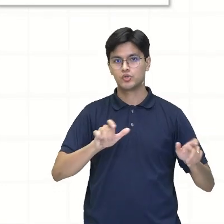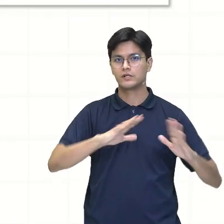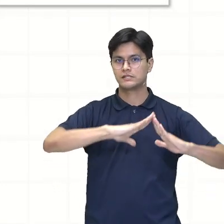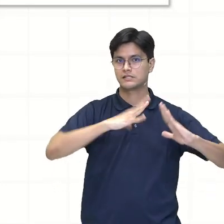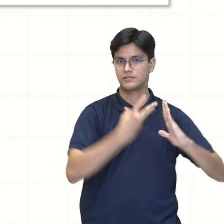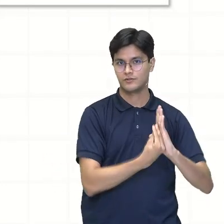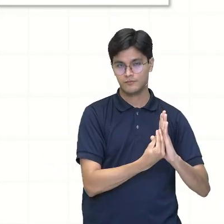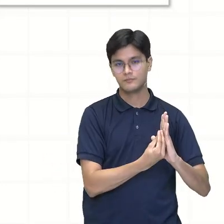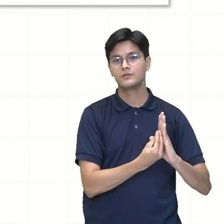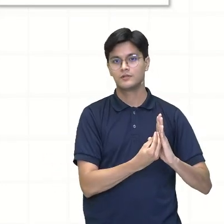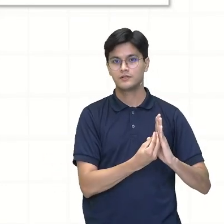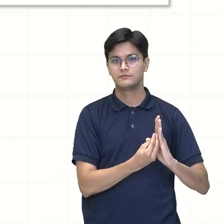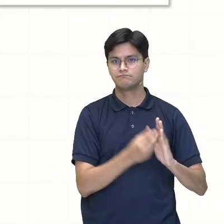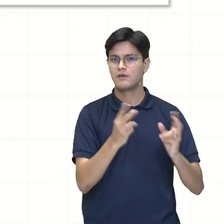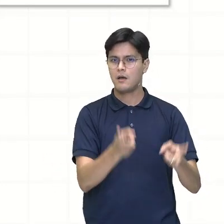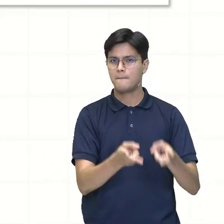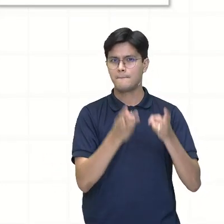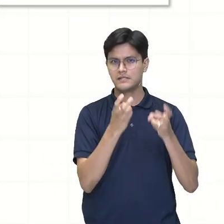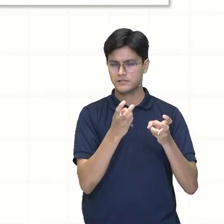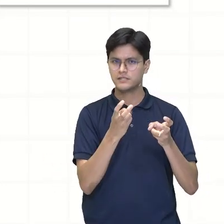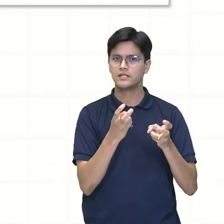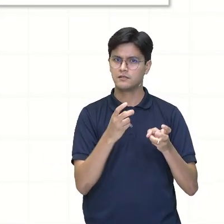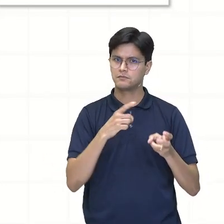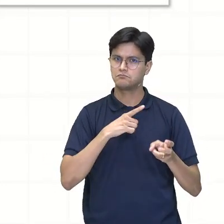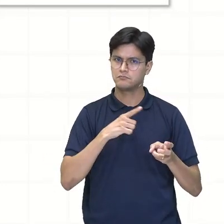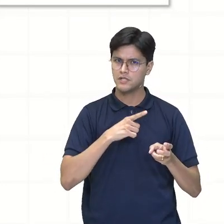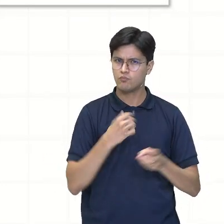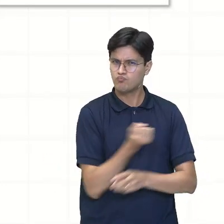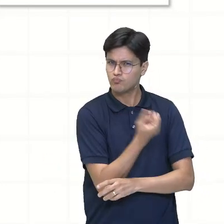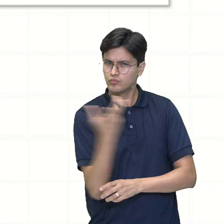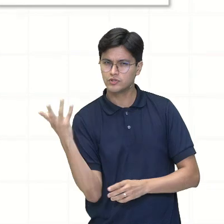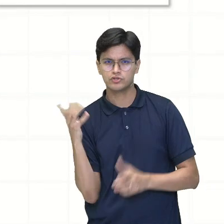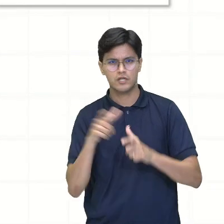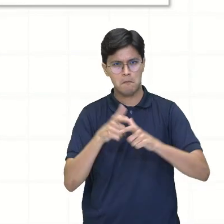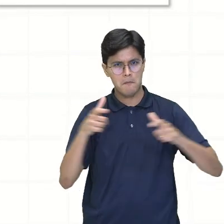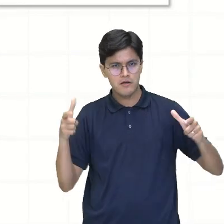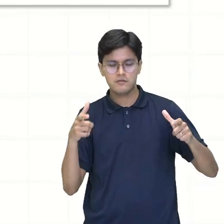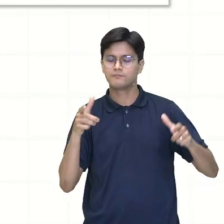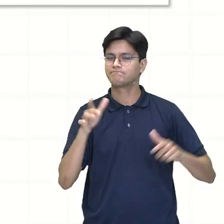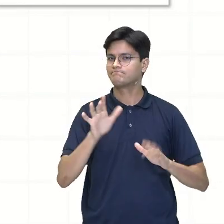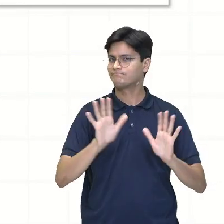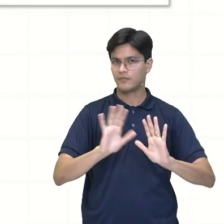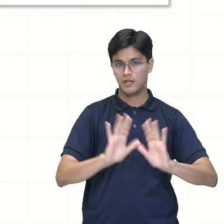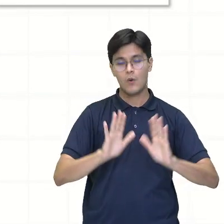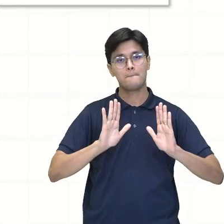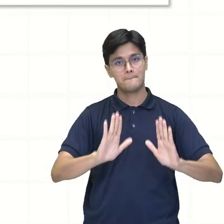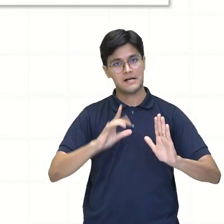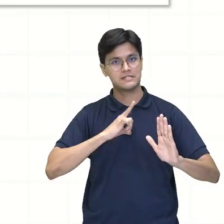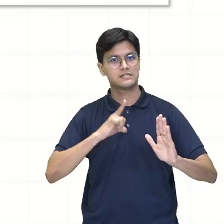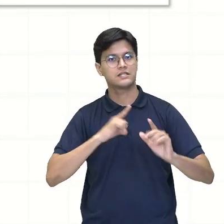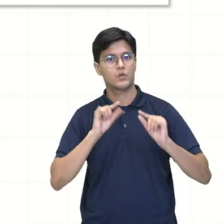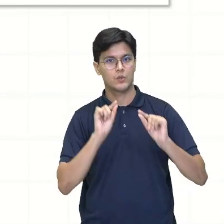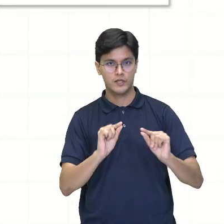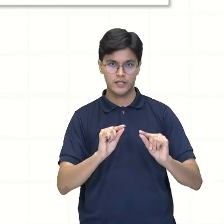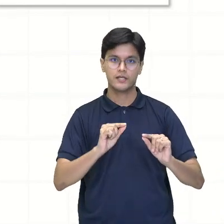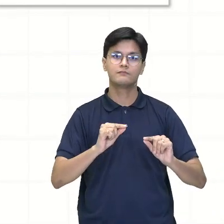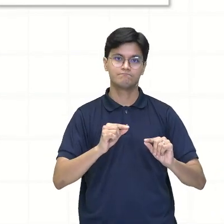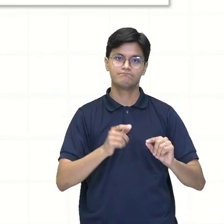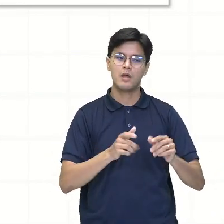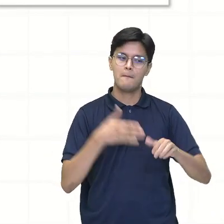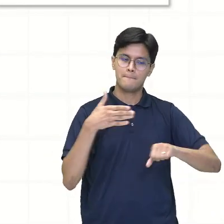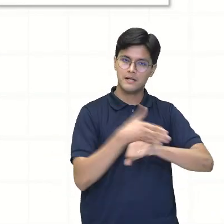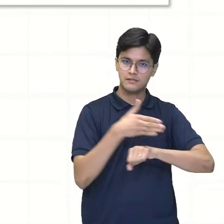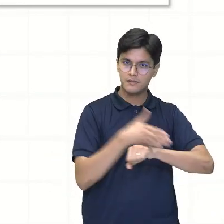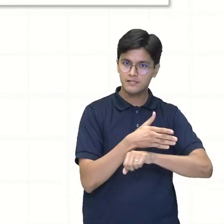tão, vamos dizer assim, gritante, mas nós temos aqui nessa região a presença, né, de negros